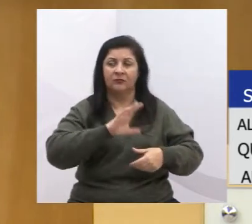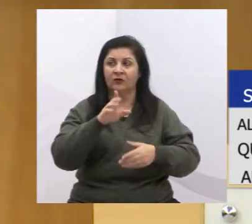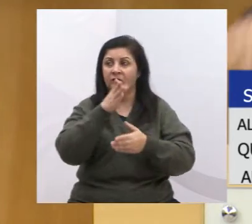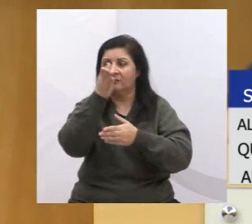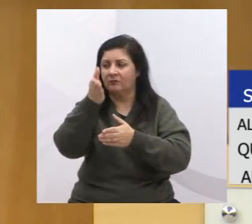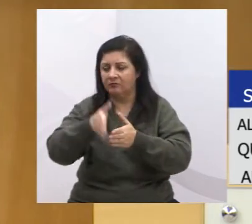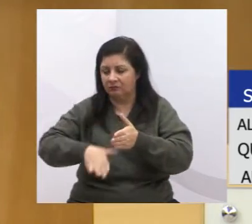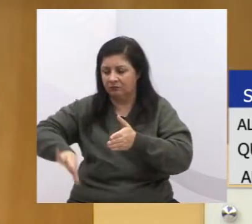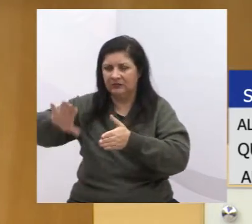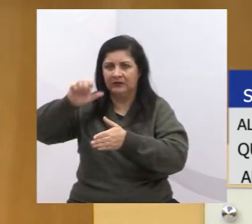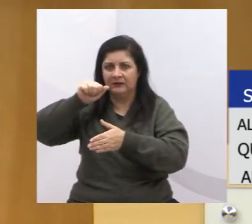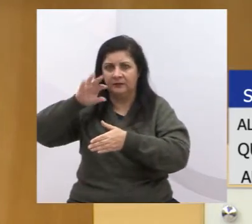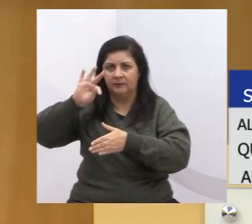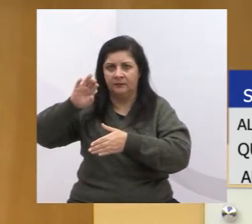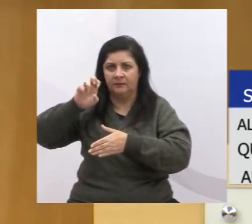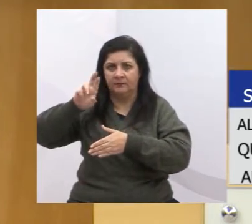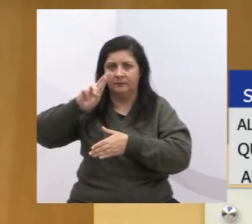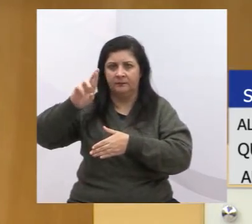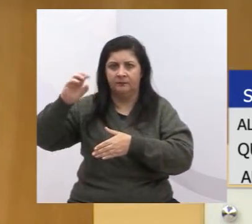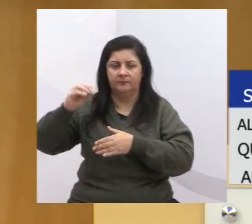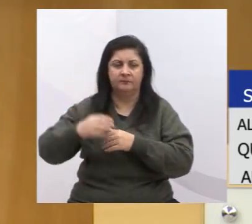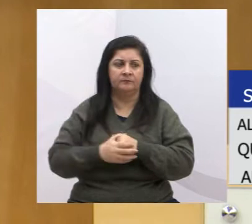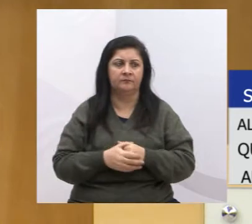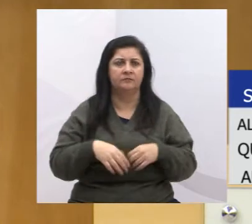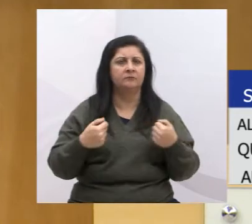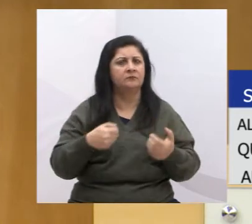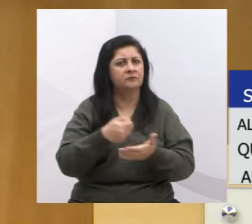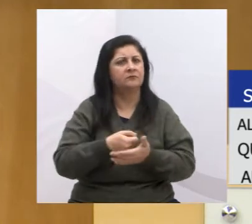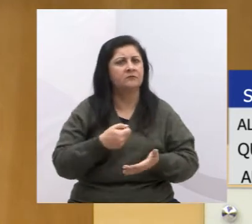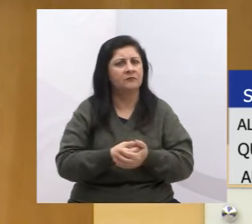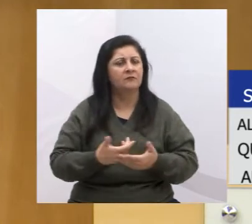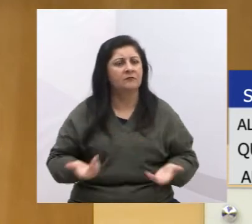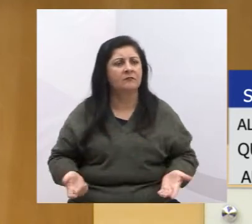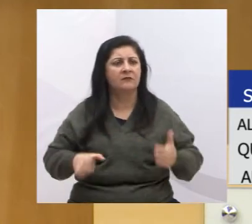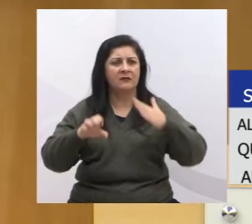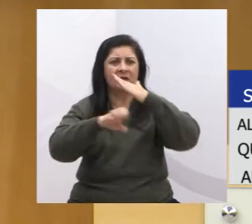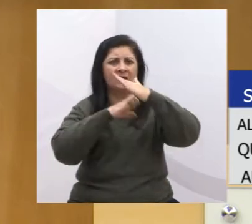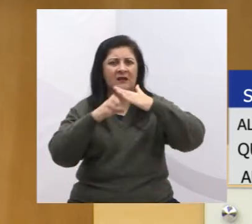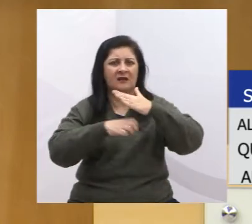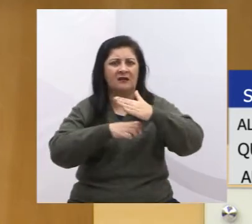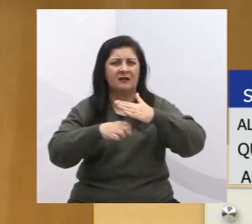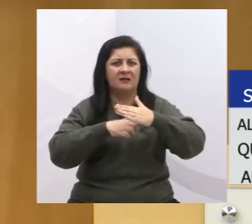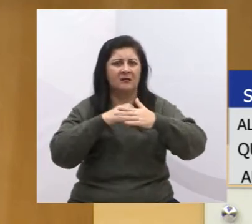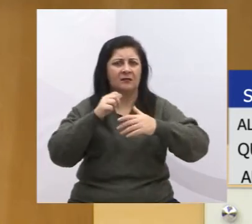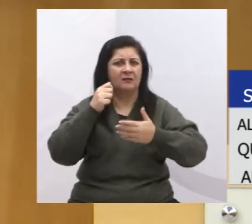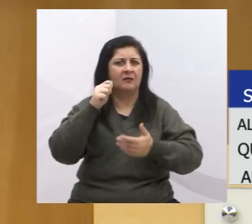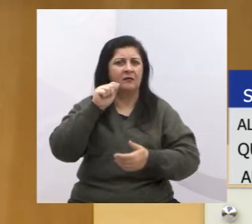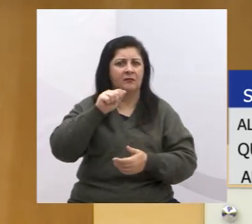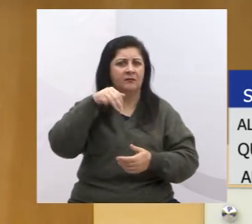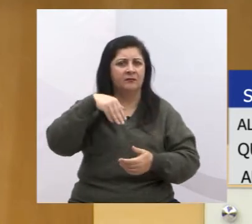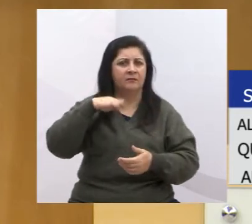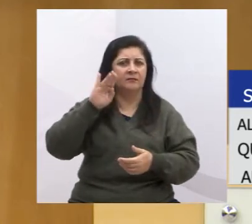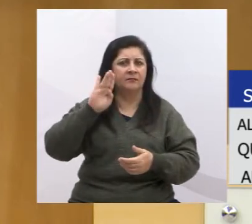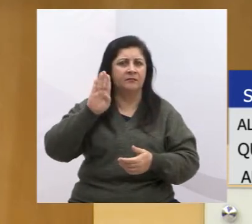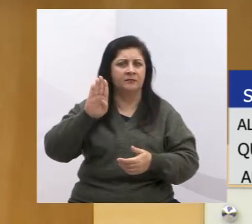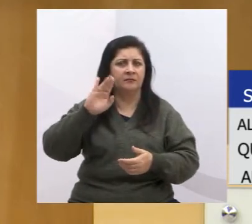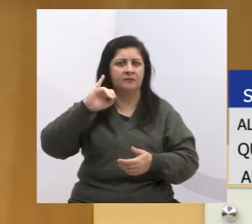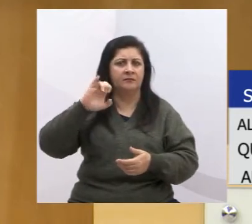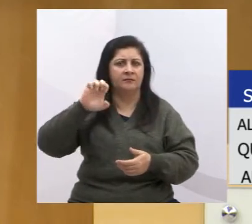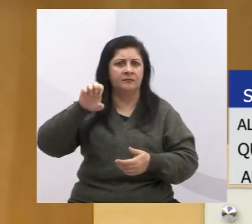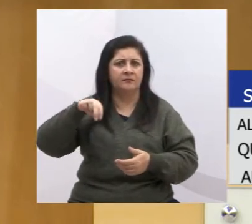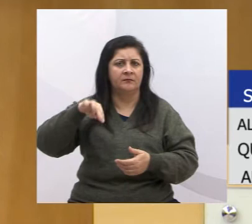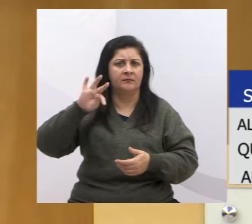precisamos cobrar isso da empresa ambiental. A empresa ambiental, aliás, vem tendo uma série de